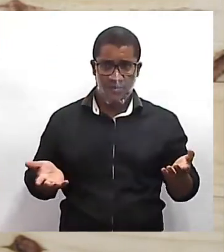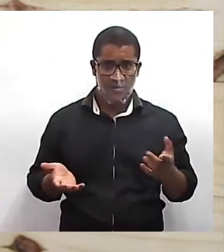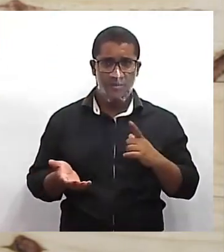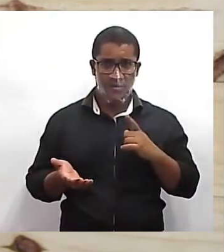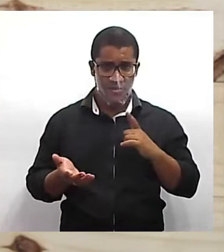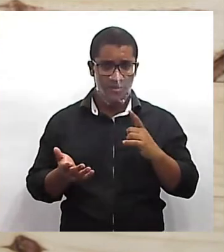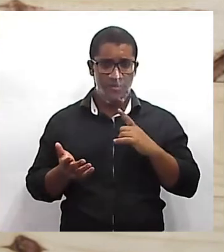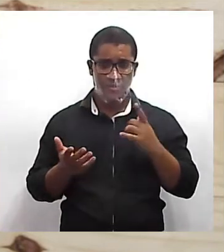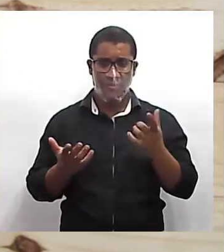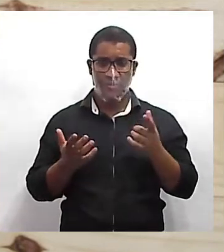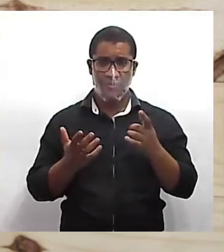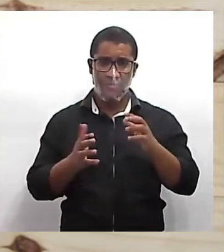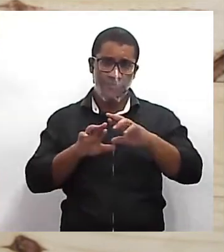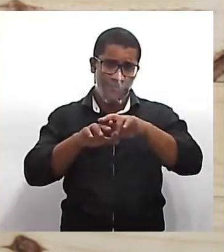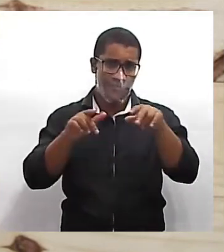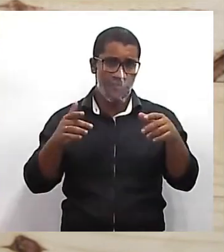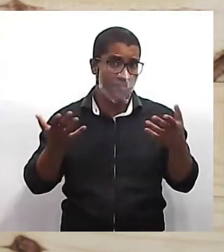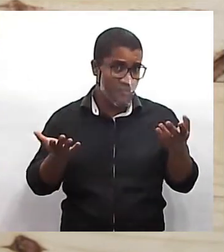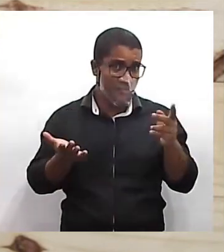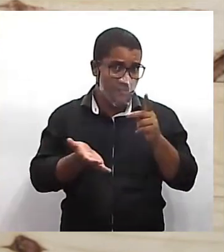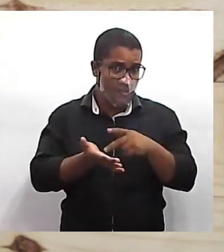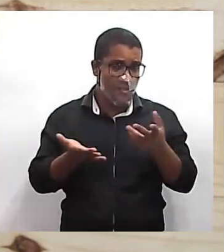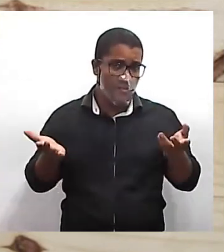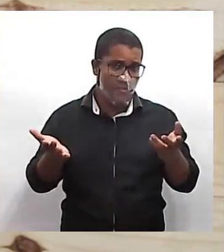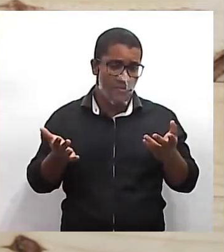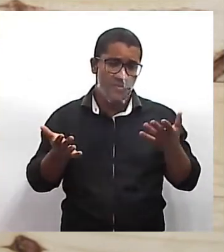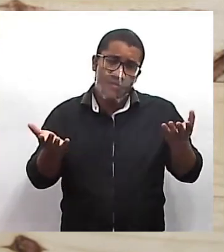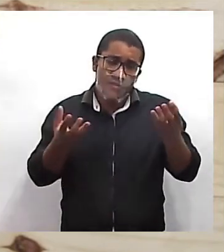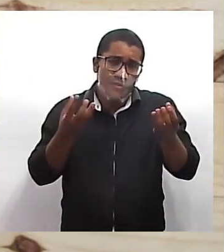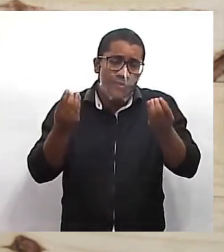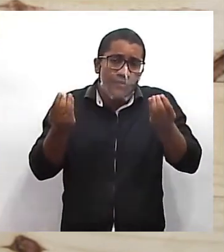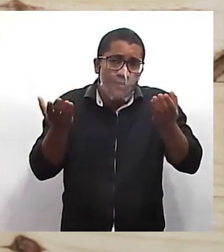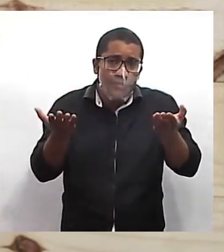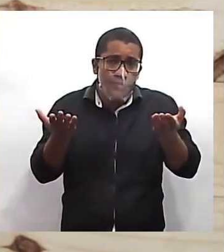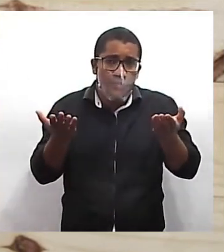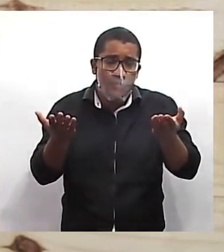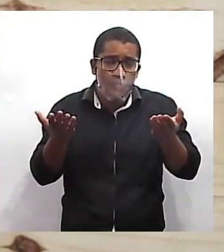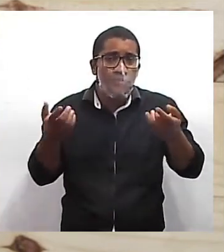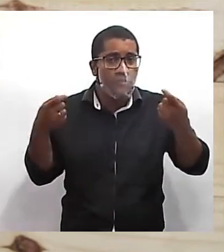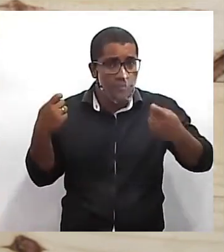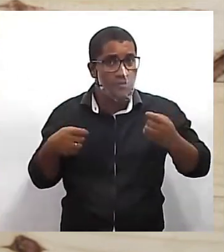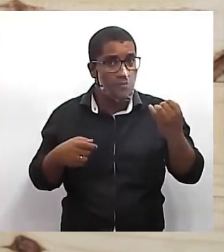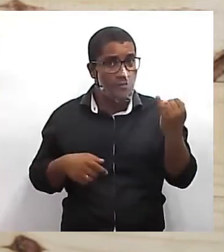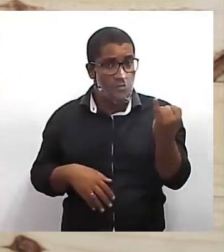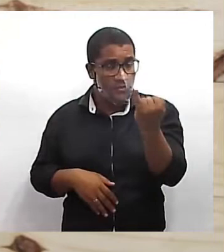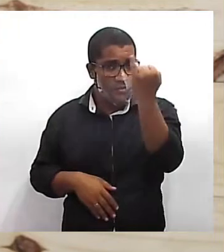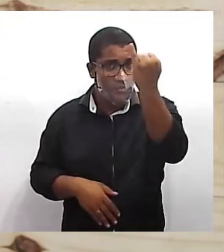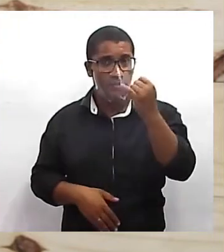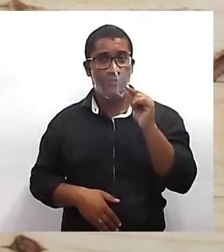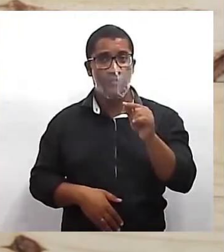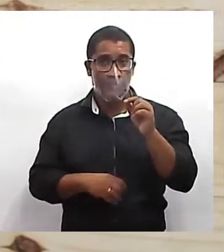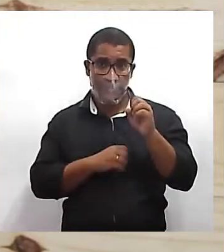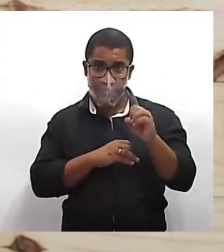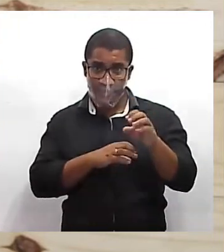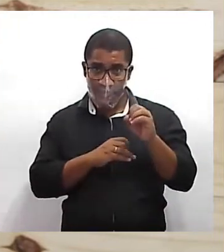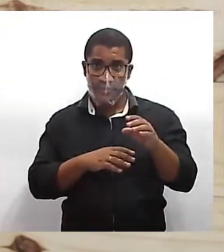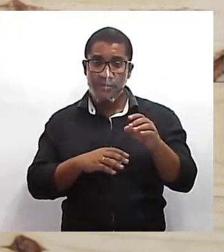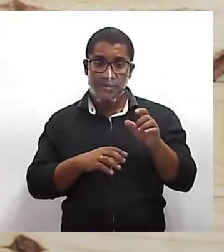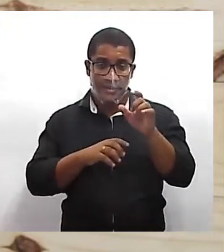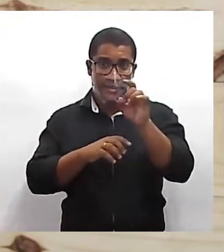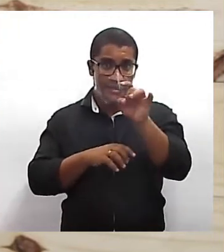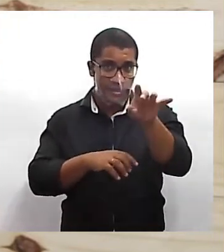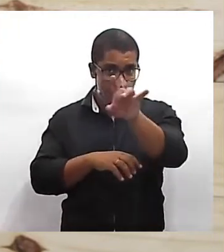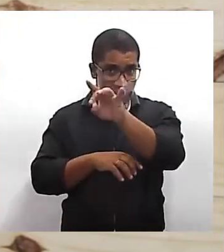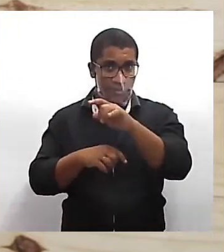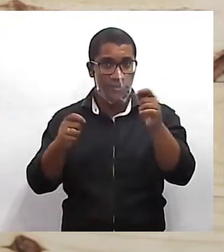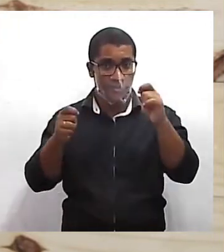nossa nacionalidade, não é verdade? Então, como? Então, é muito importante. A educação faz com que cada um de nós